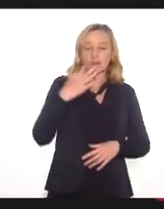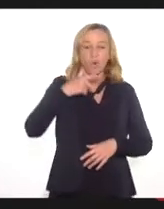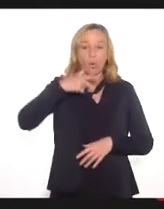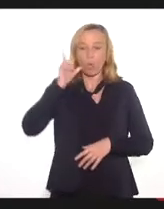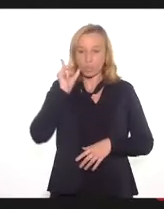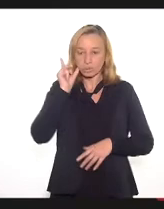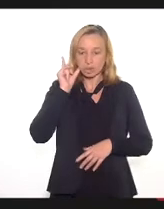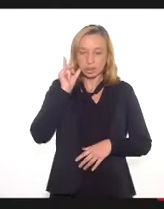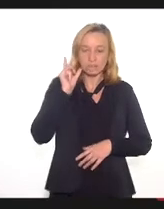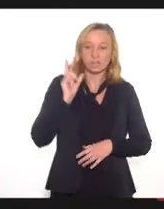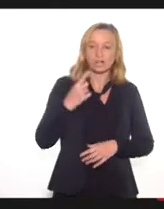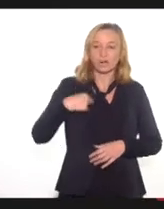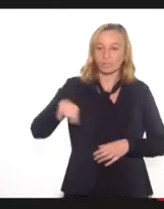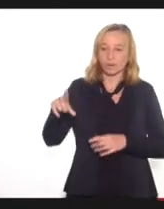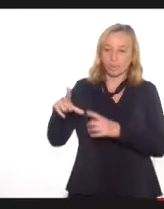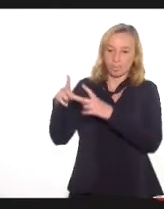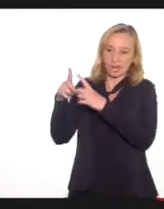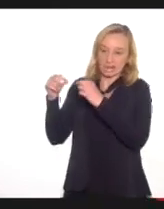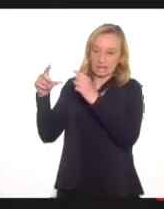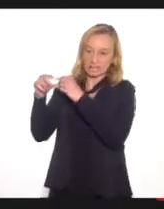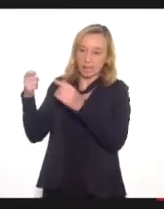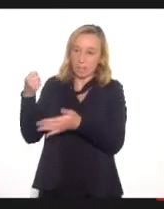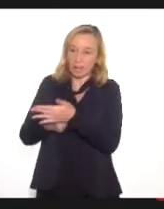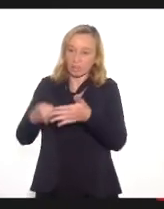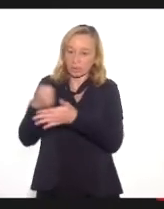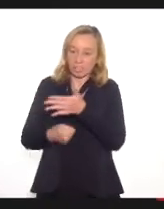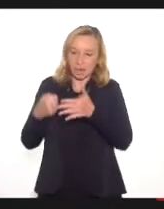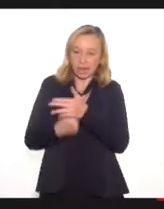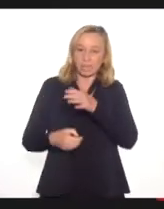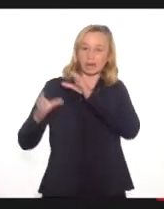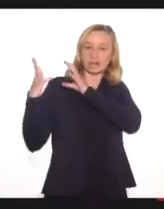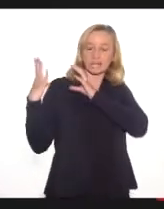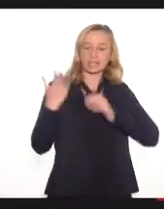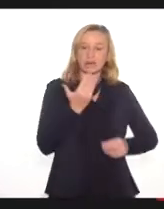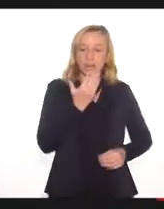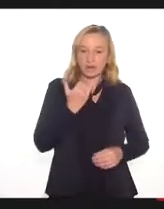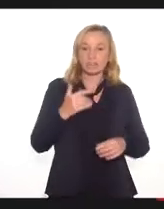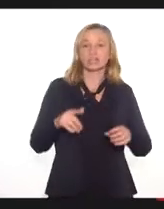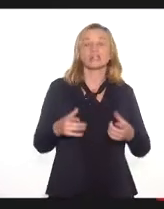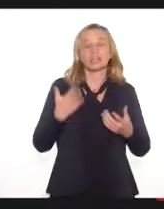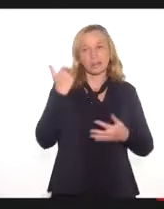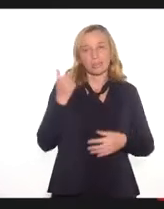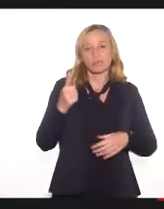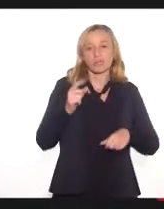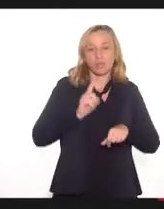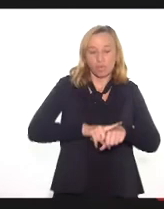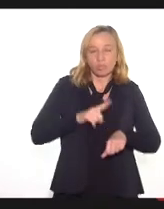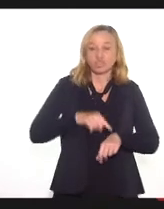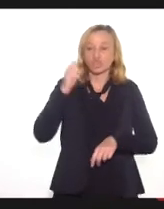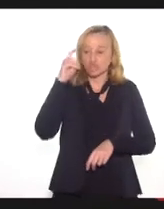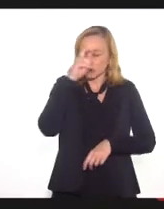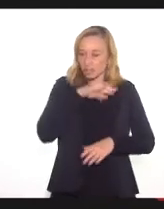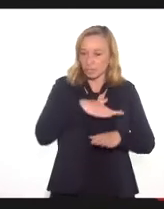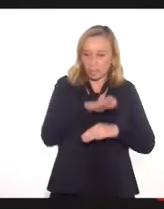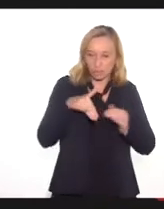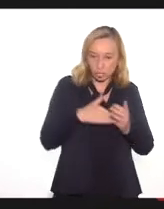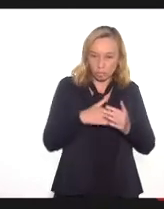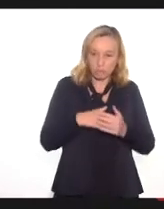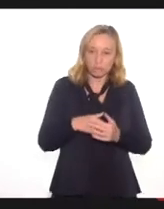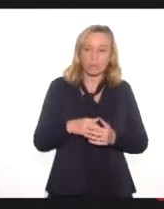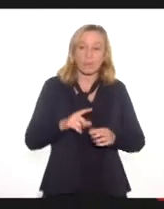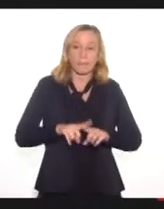gente estava em Brasília para lutar pelas cestas básicas. A gente sabe que é um momento de muita dificuldade para todos,